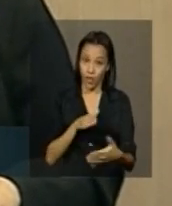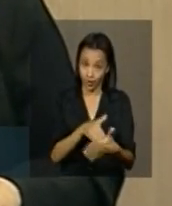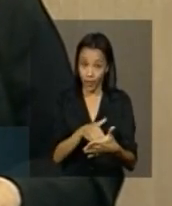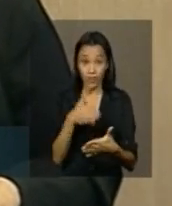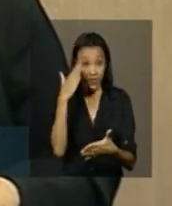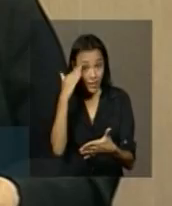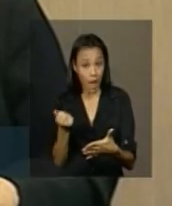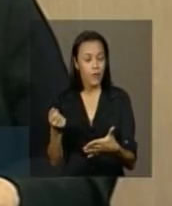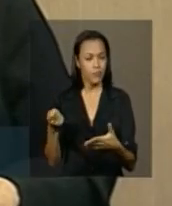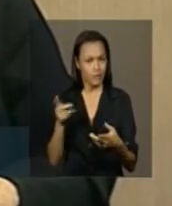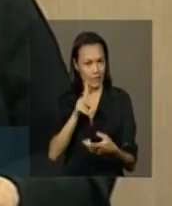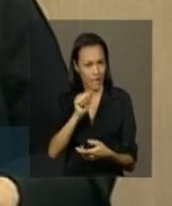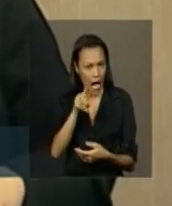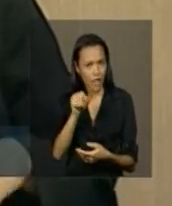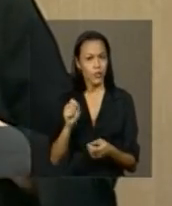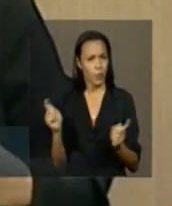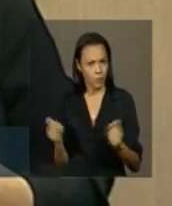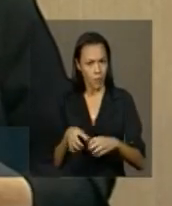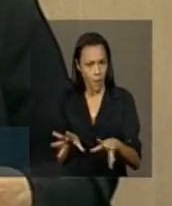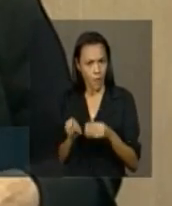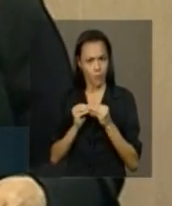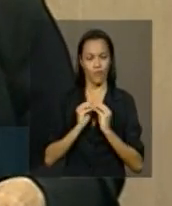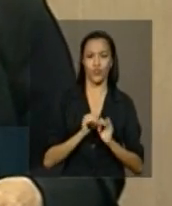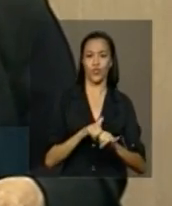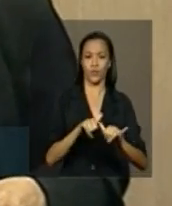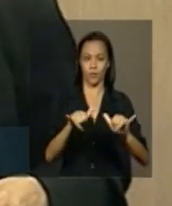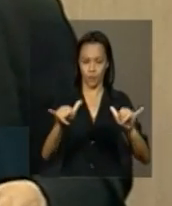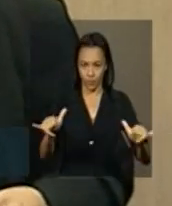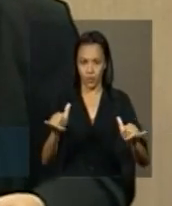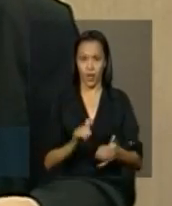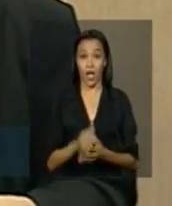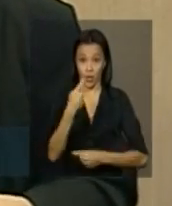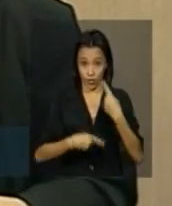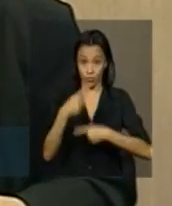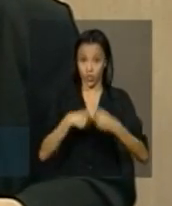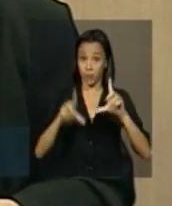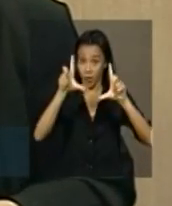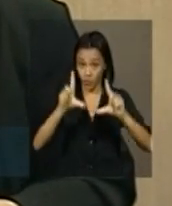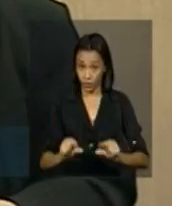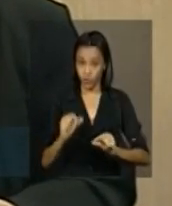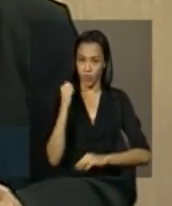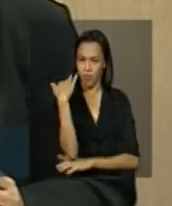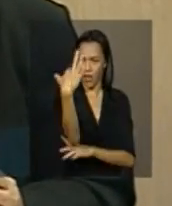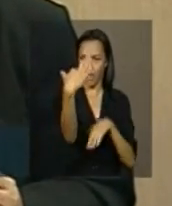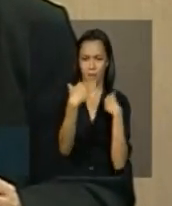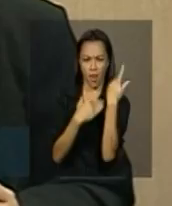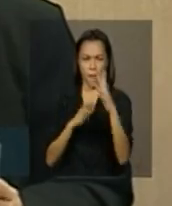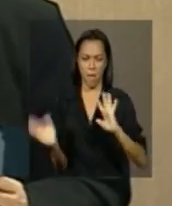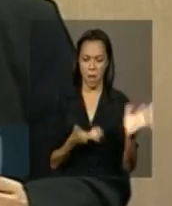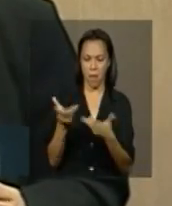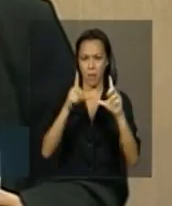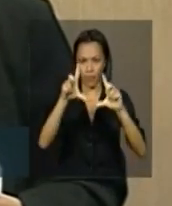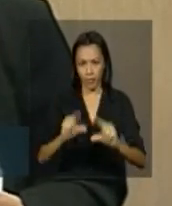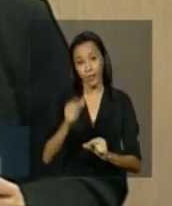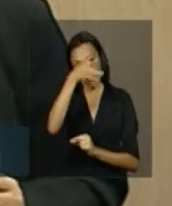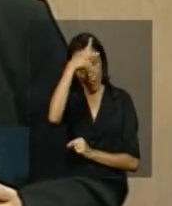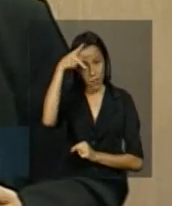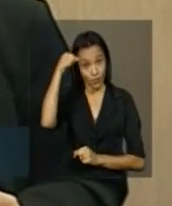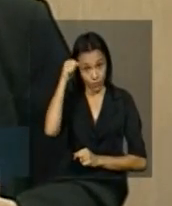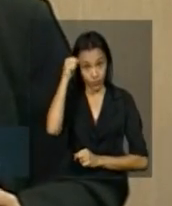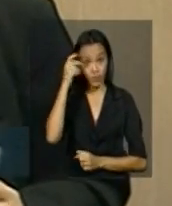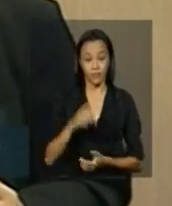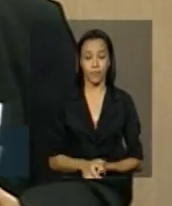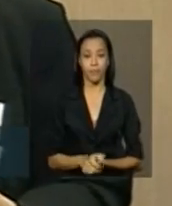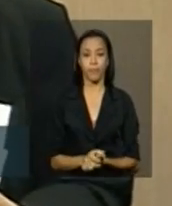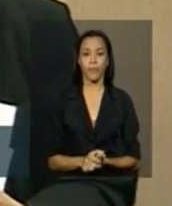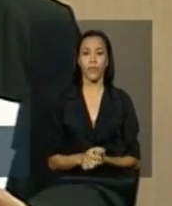gente possa mostrar realmente que as políticas os nossos esforços Estão levando a redução eh robusta do desmatamento da Amazônia como nós estamos trabalhando duramente